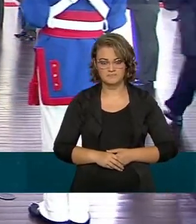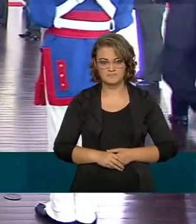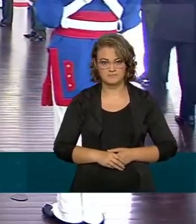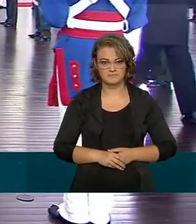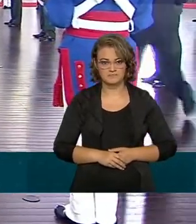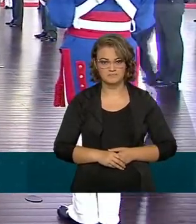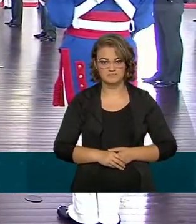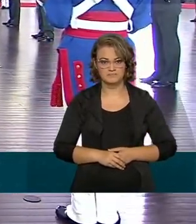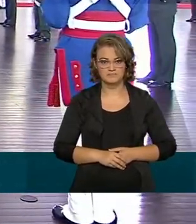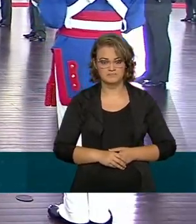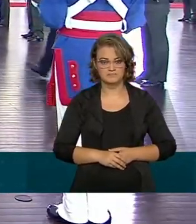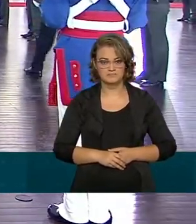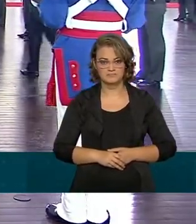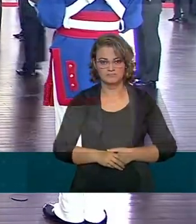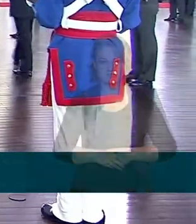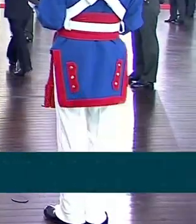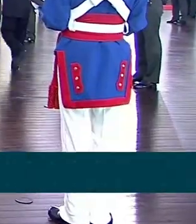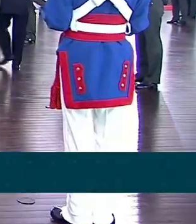e